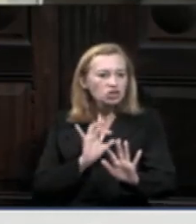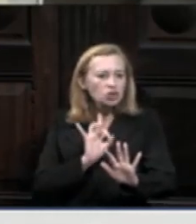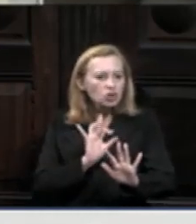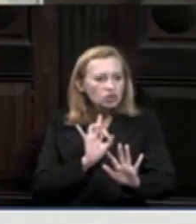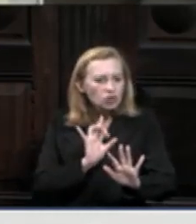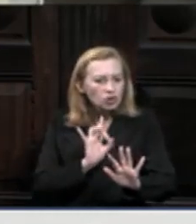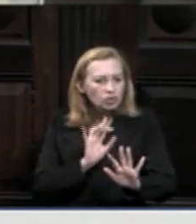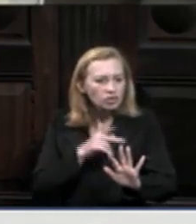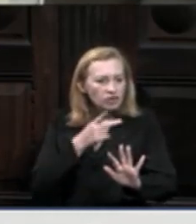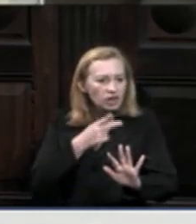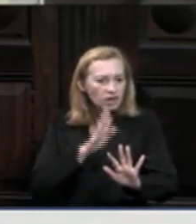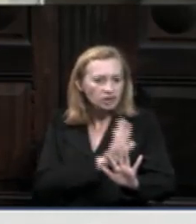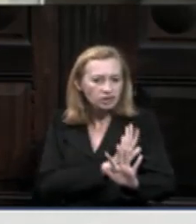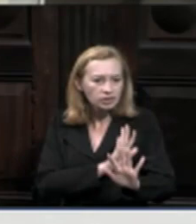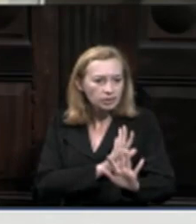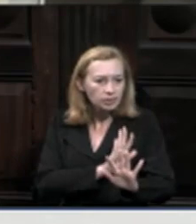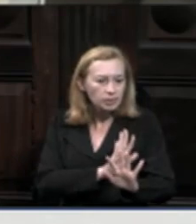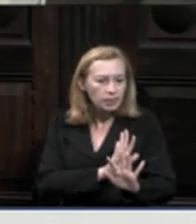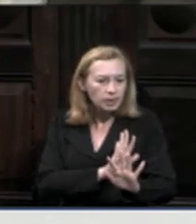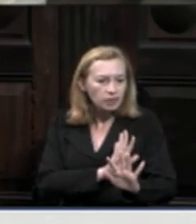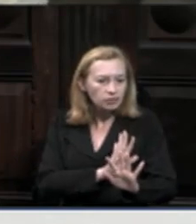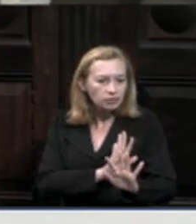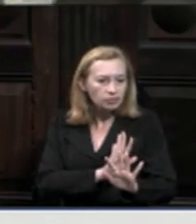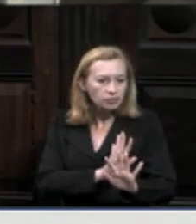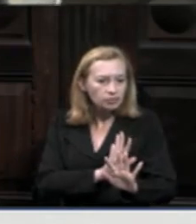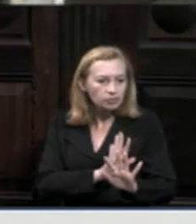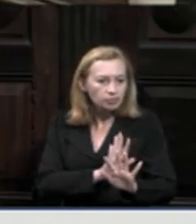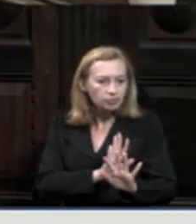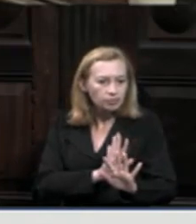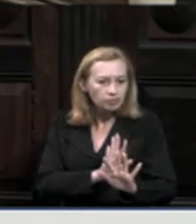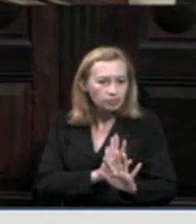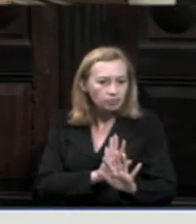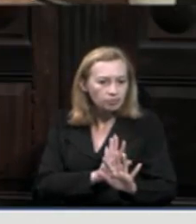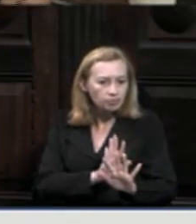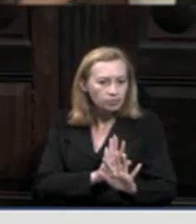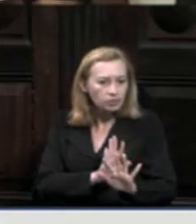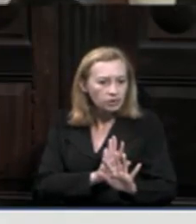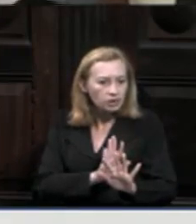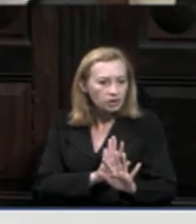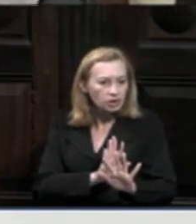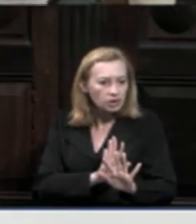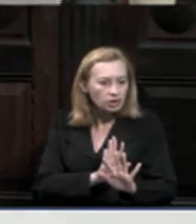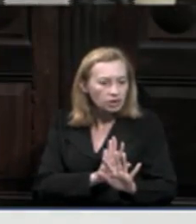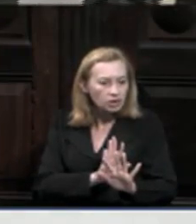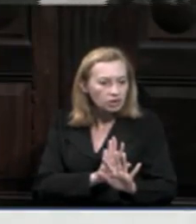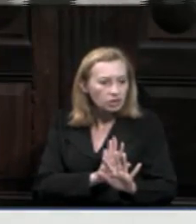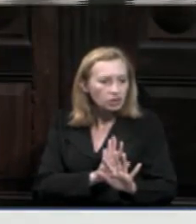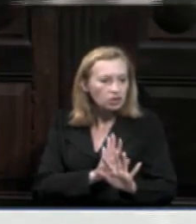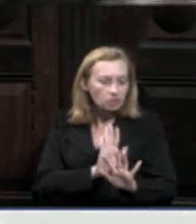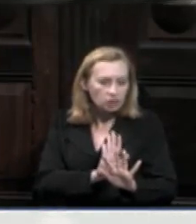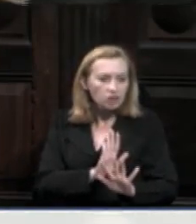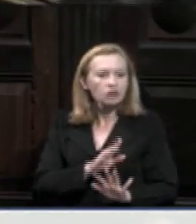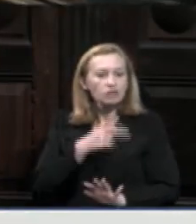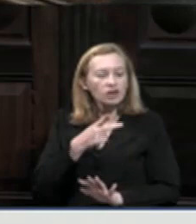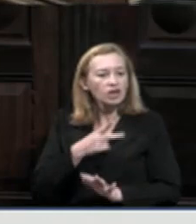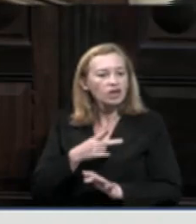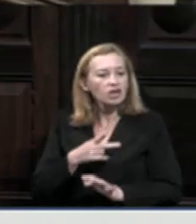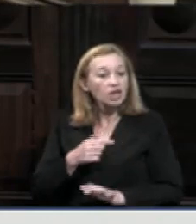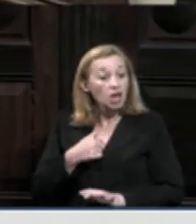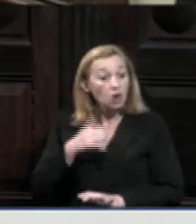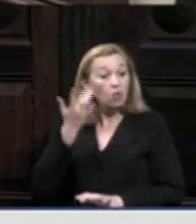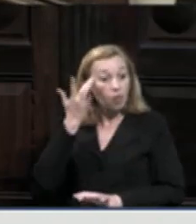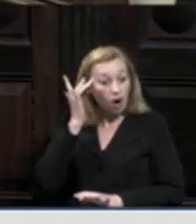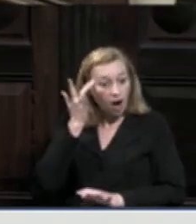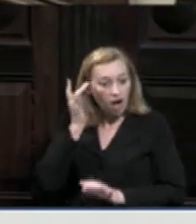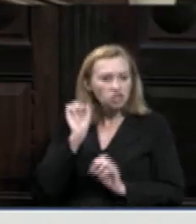pequeno, esclarecimento na fala de Vossa Excelência, com a devida vênia e respeito. Eu acho que